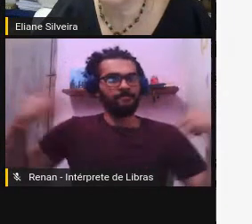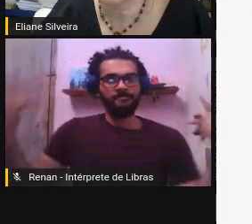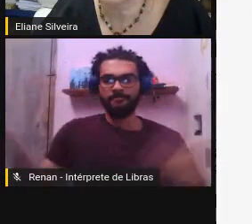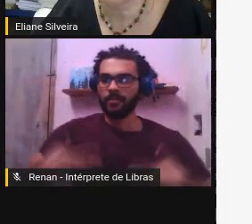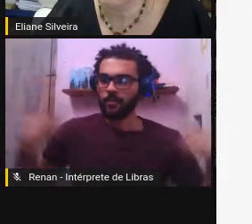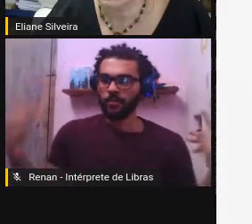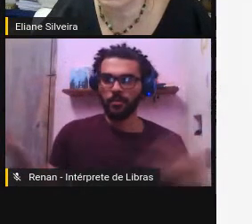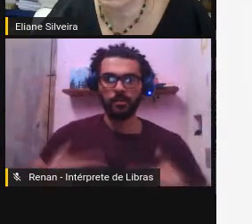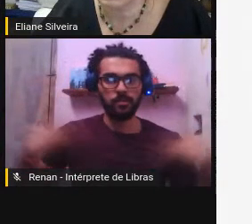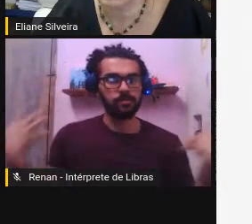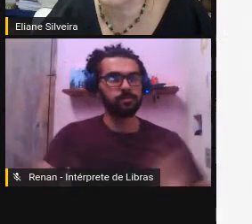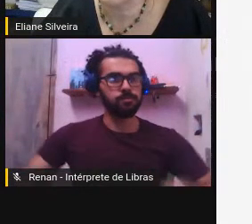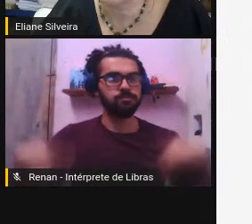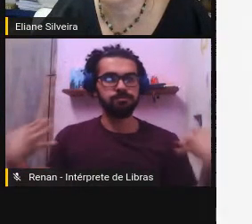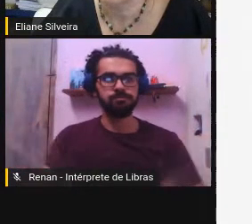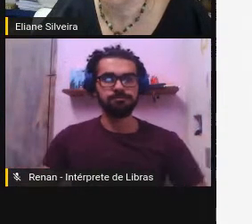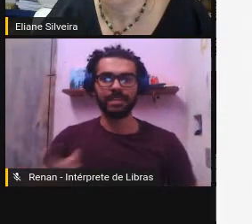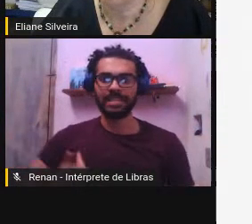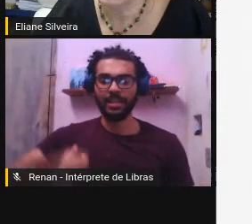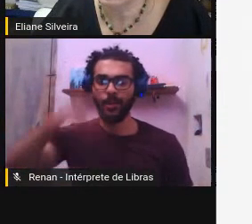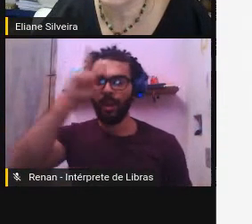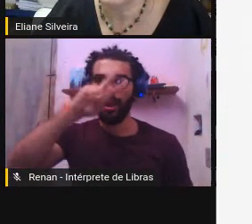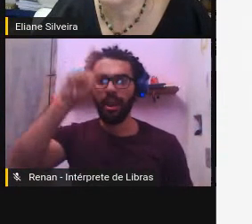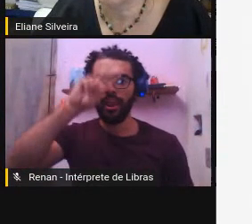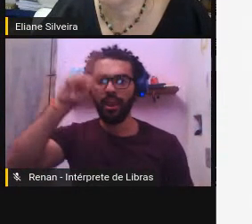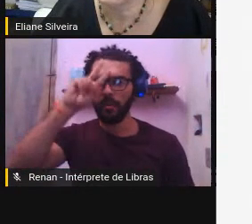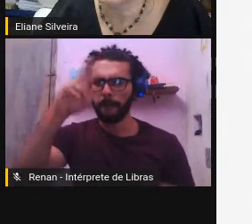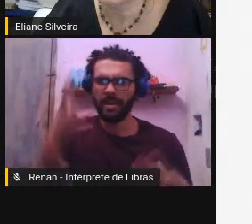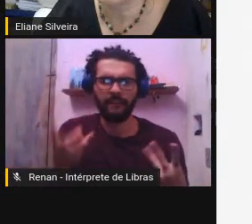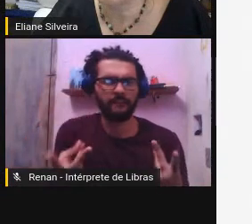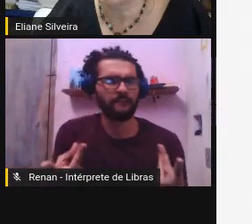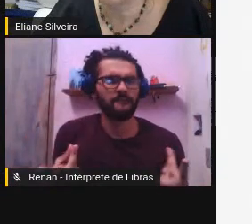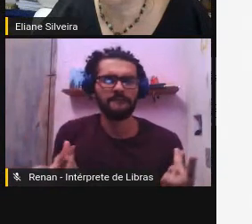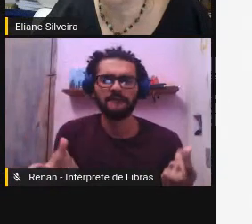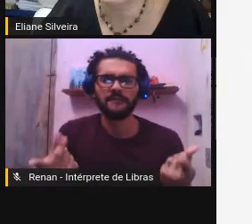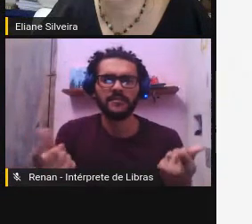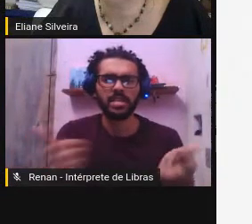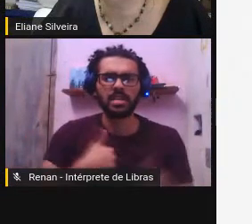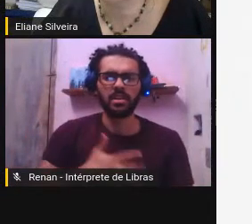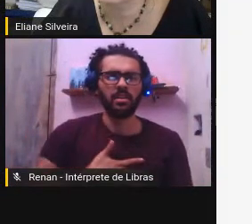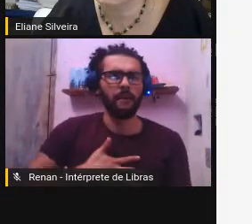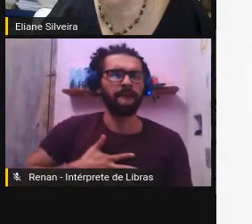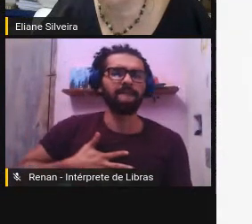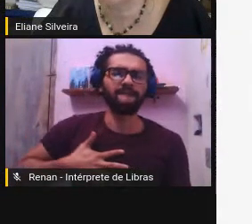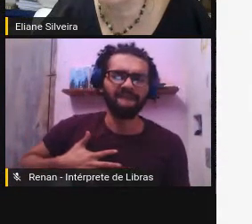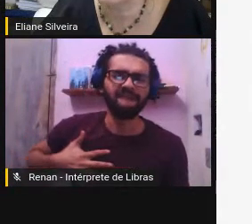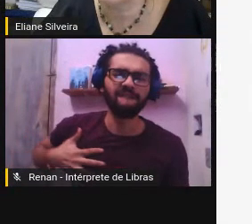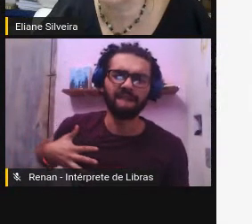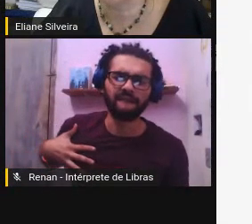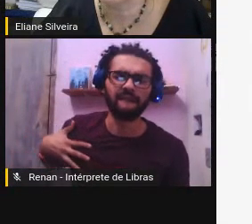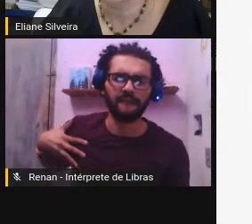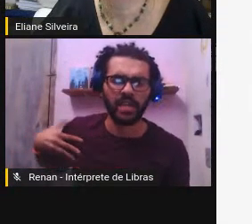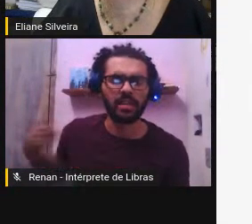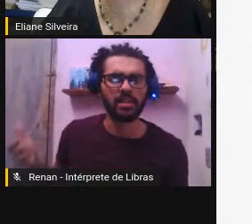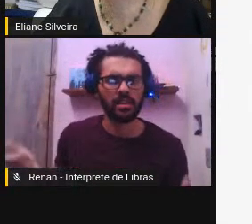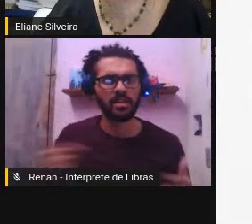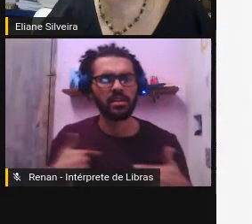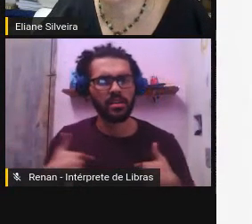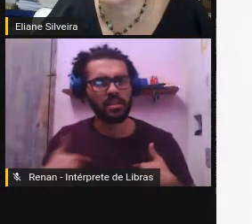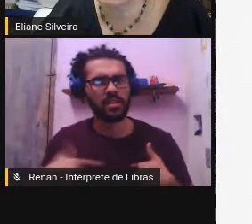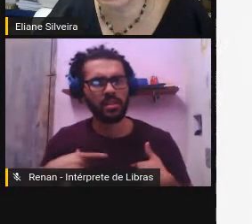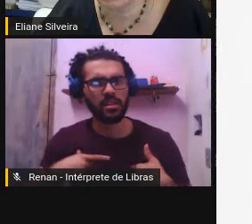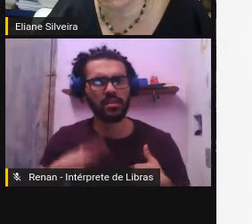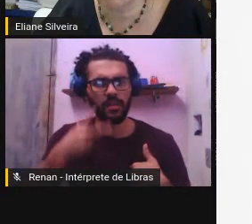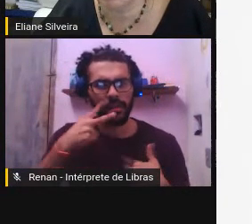tenham lembranças mais requintadas ou reais de prazer linguístico do que aquelas que ainda hoje vêm a mim das